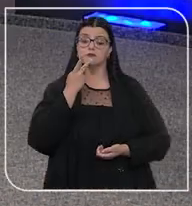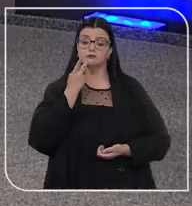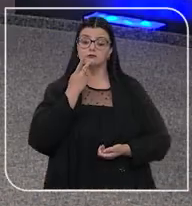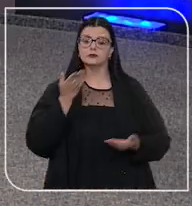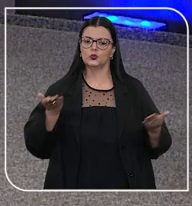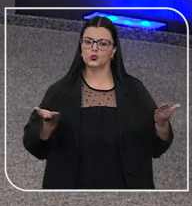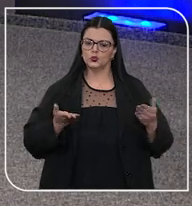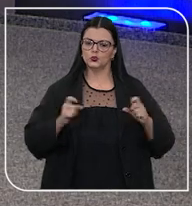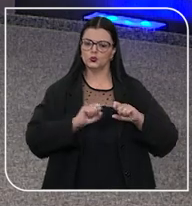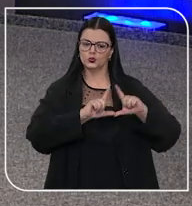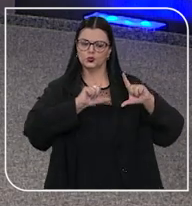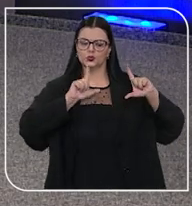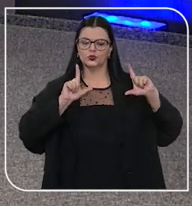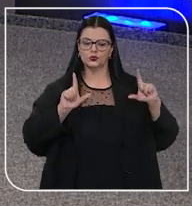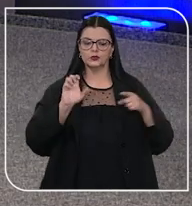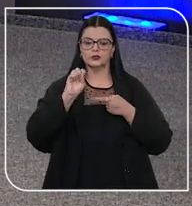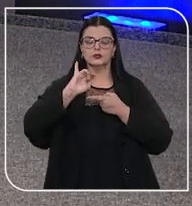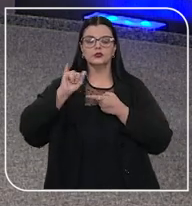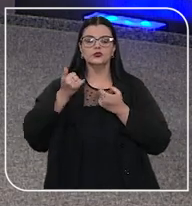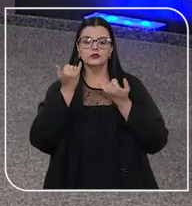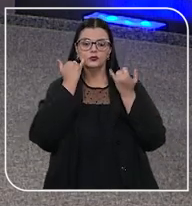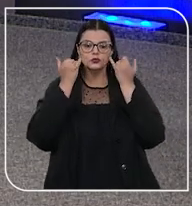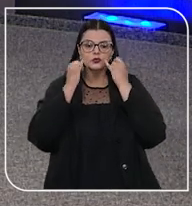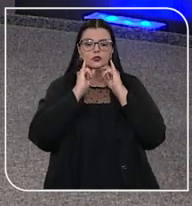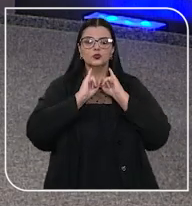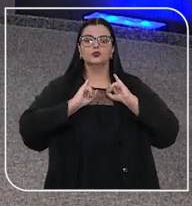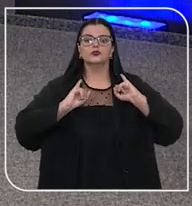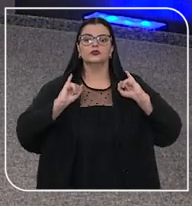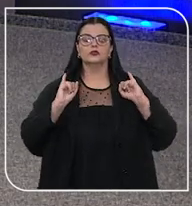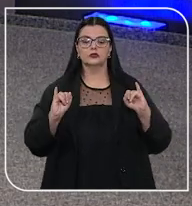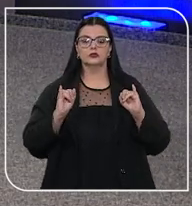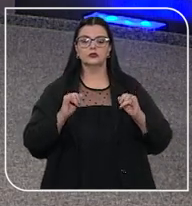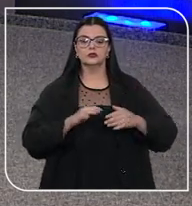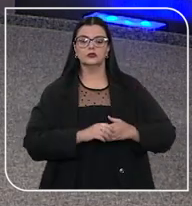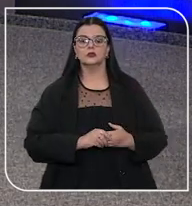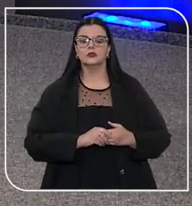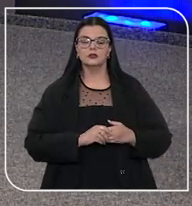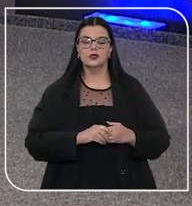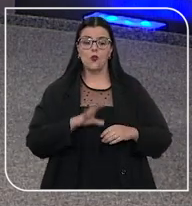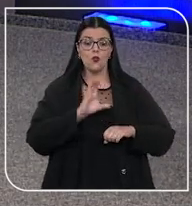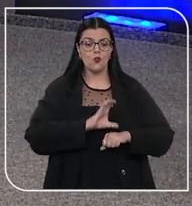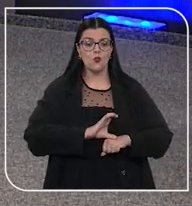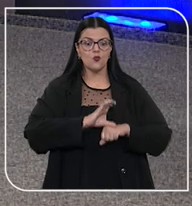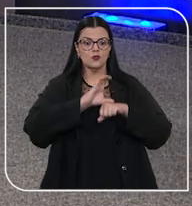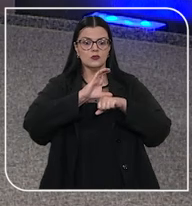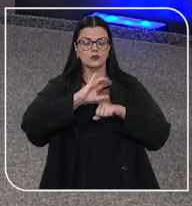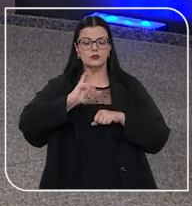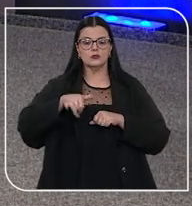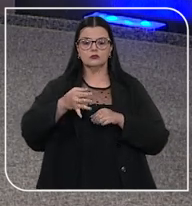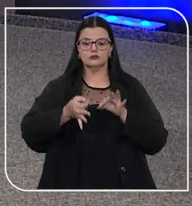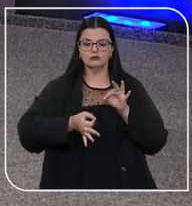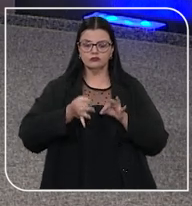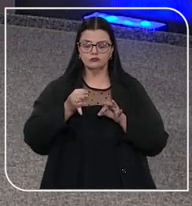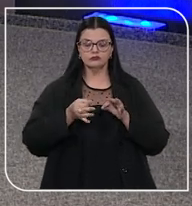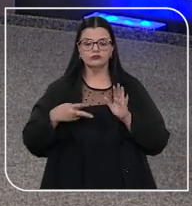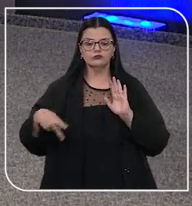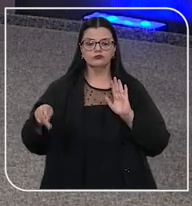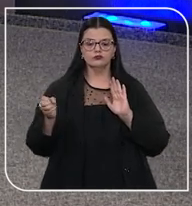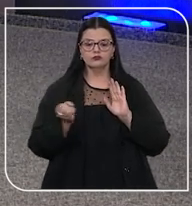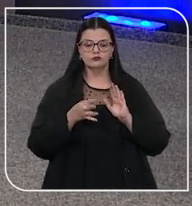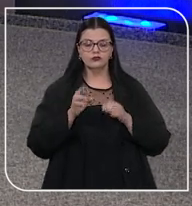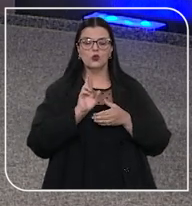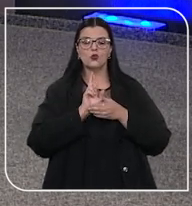E a gente abre esta edição do STJ Notícias destacando a chegada ao Conselho Nacional de Justiça do